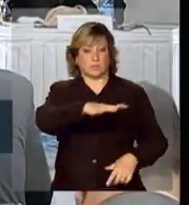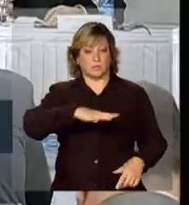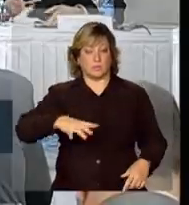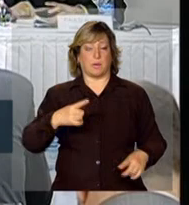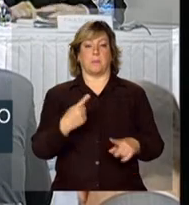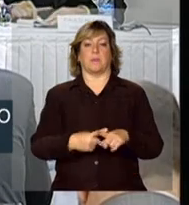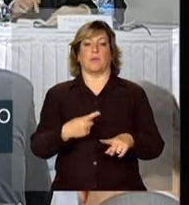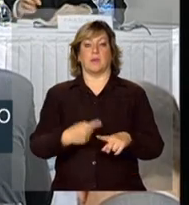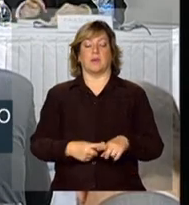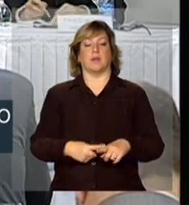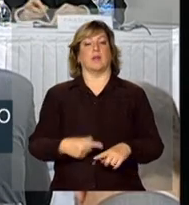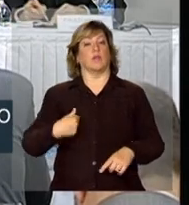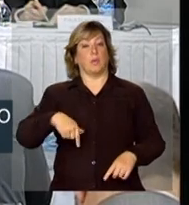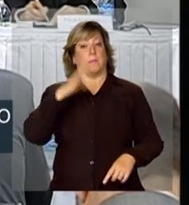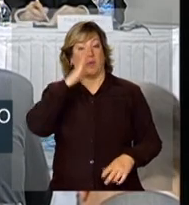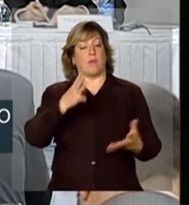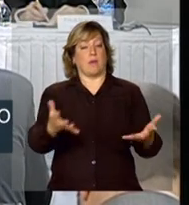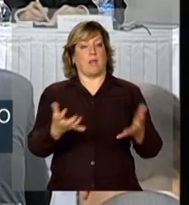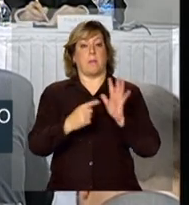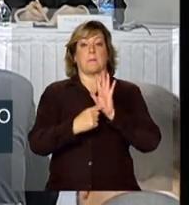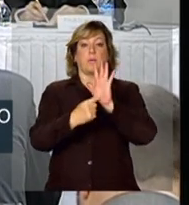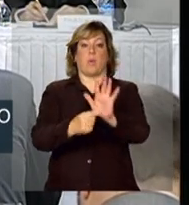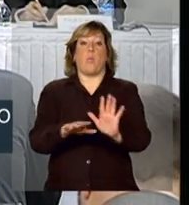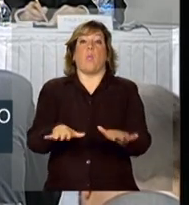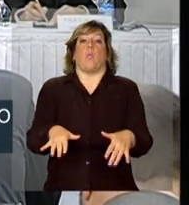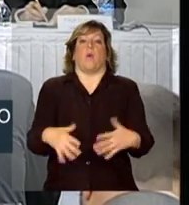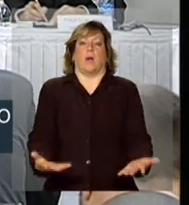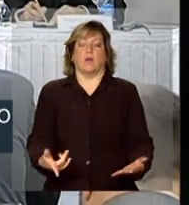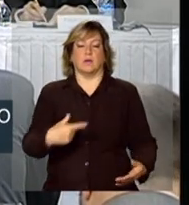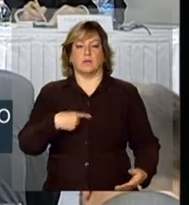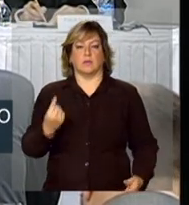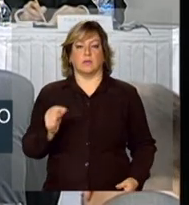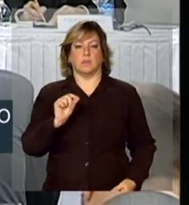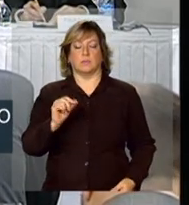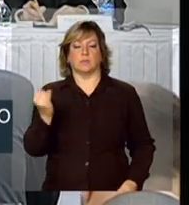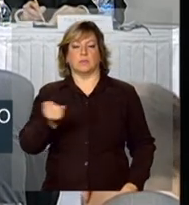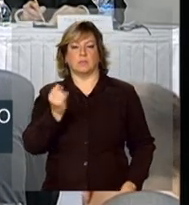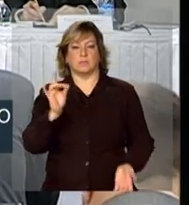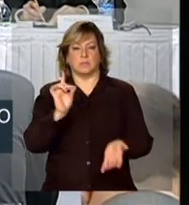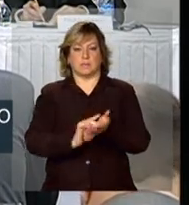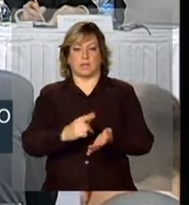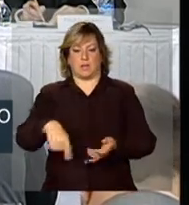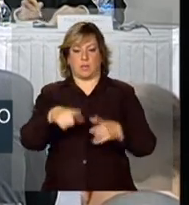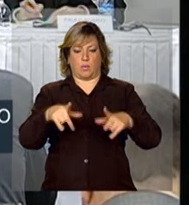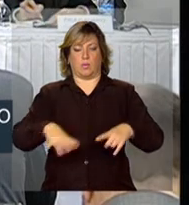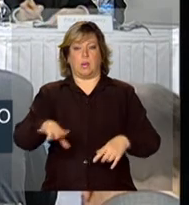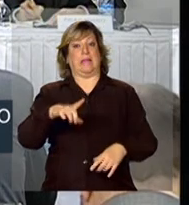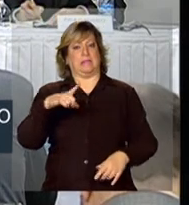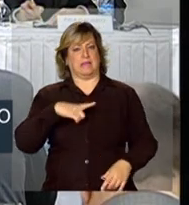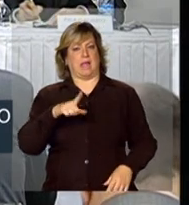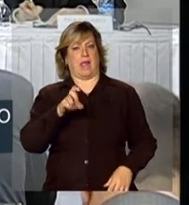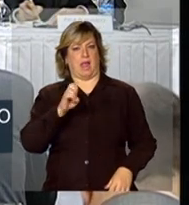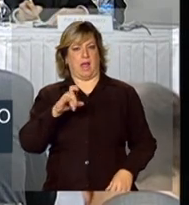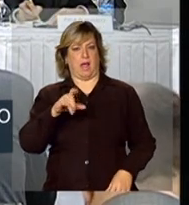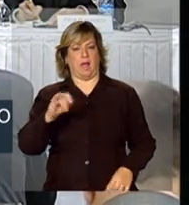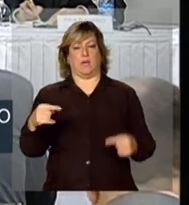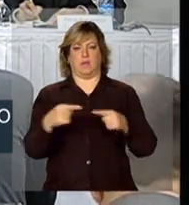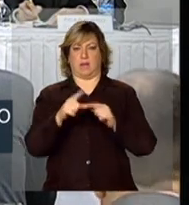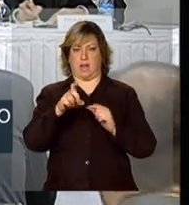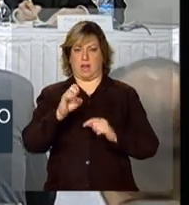interessa ao Brasil mostrar qual é a situação real dessas propriedades e que dizer, olha, estão legais, pode comprar a soja,